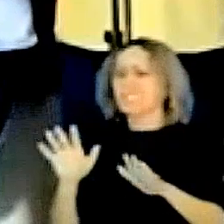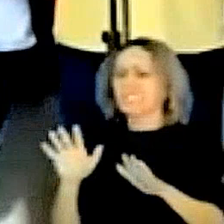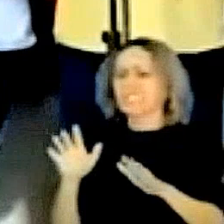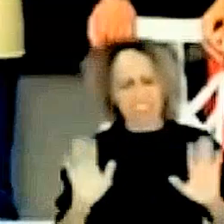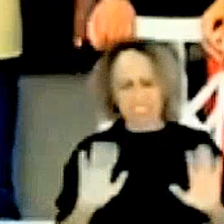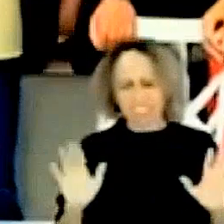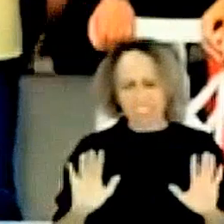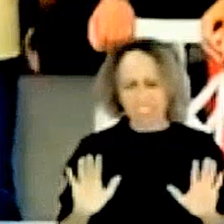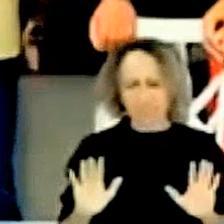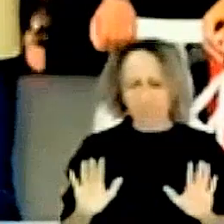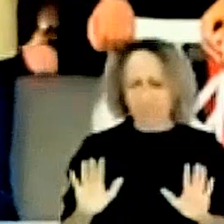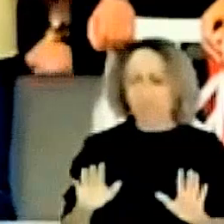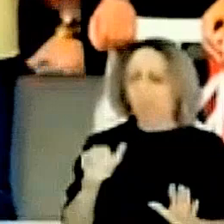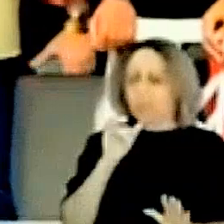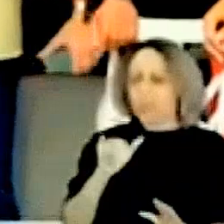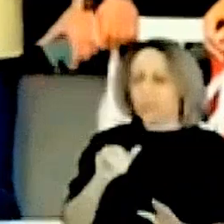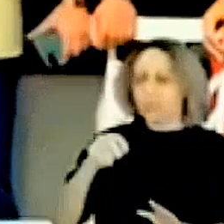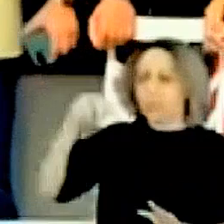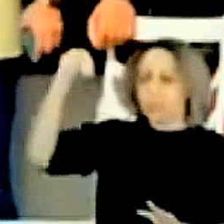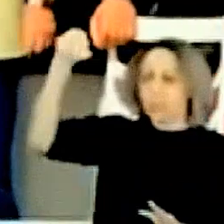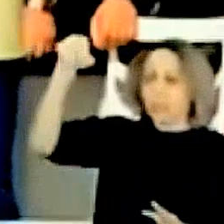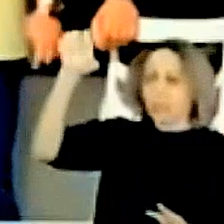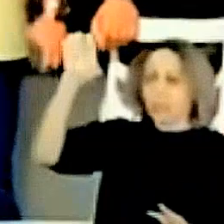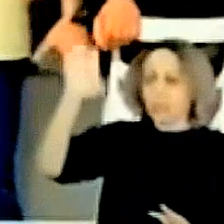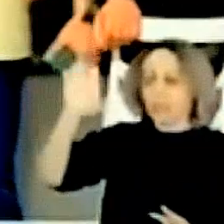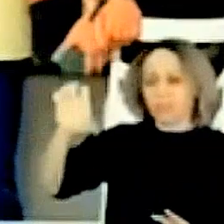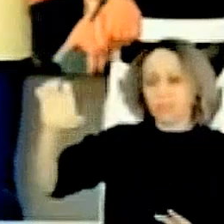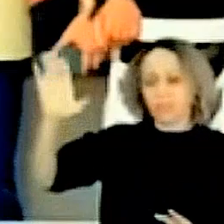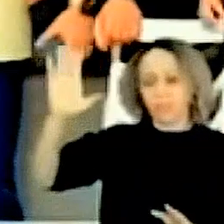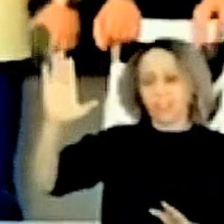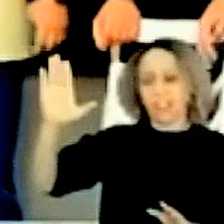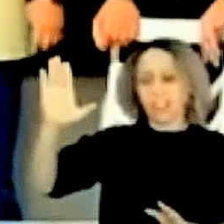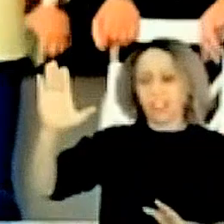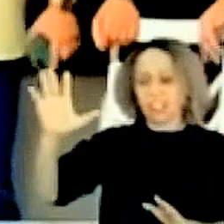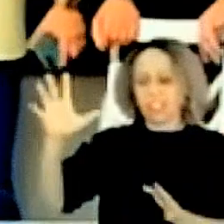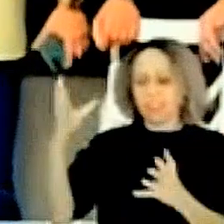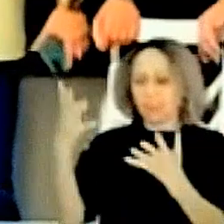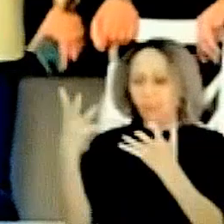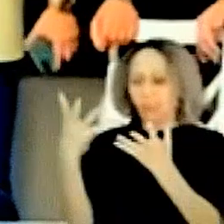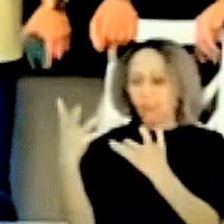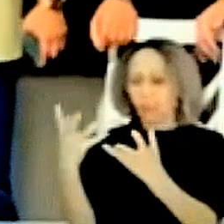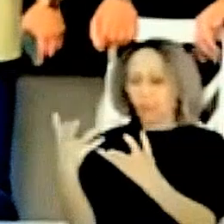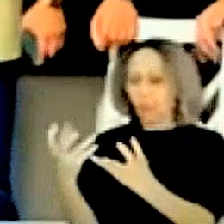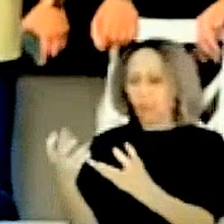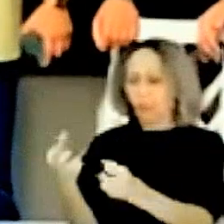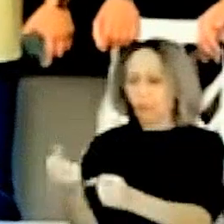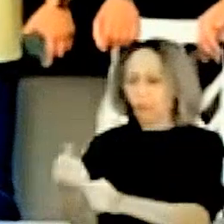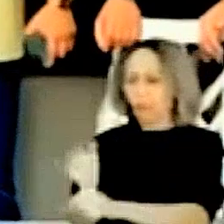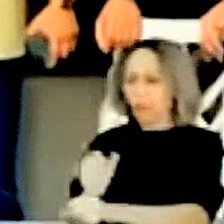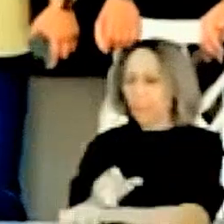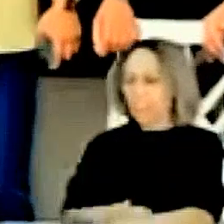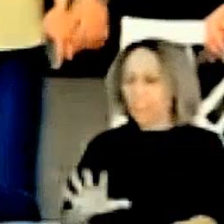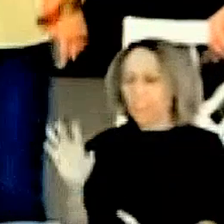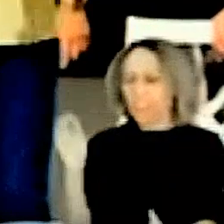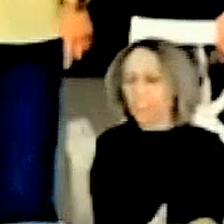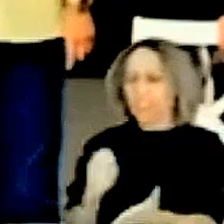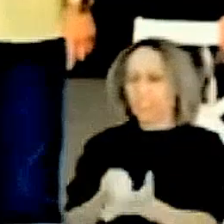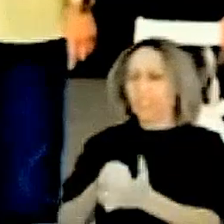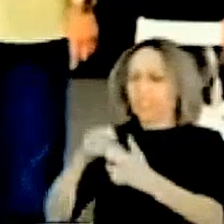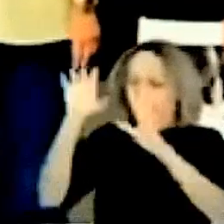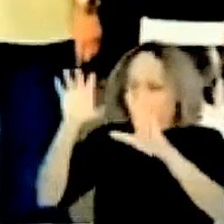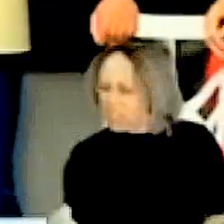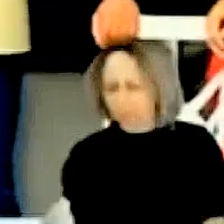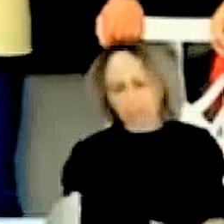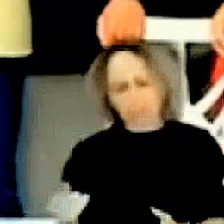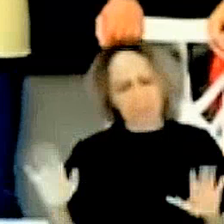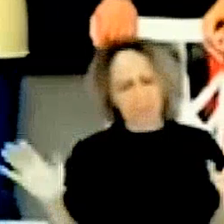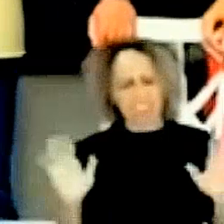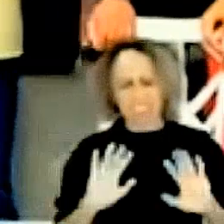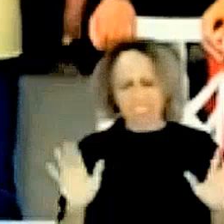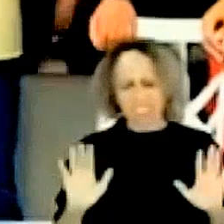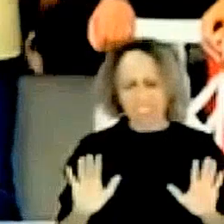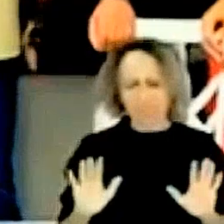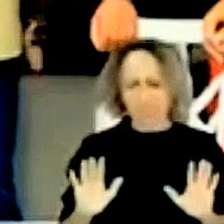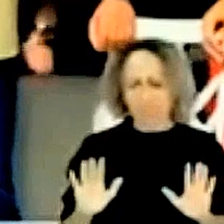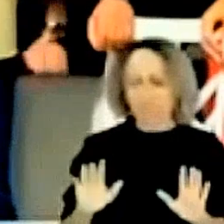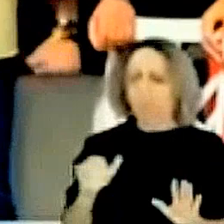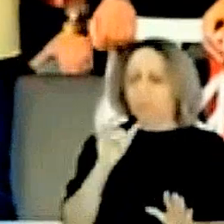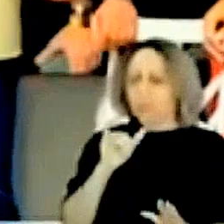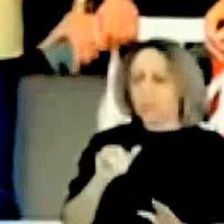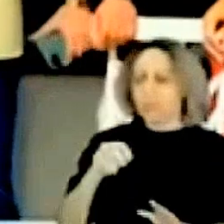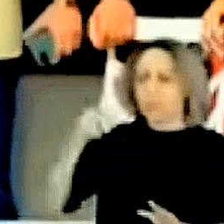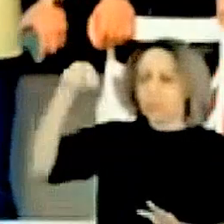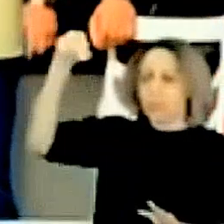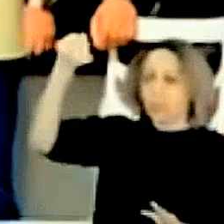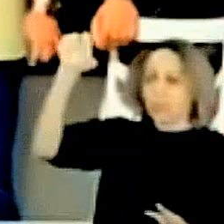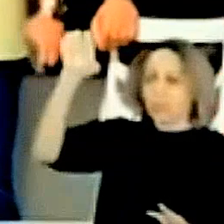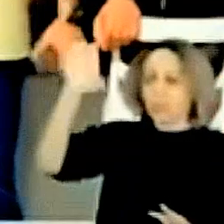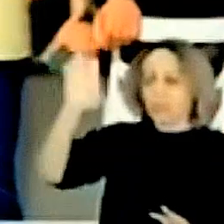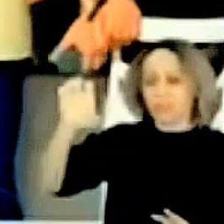São Francisco, é por falta de vergonha das pessoas que governaram esse país durante tantos anos. A seca é por